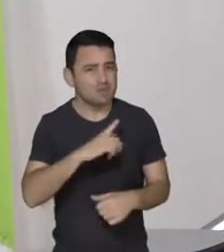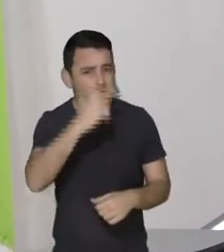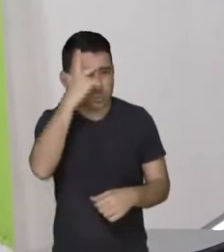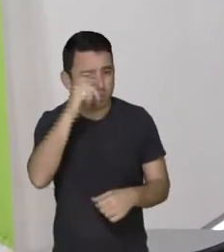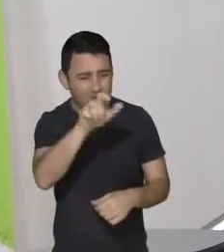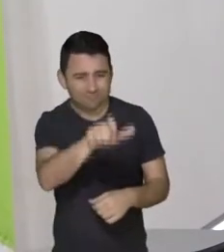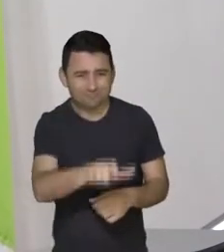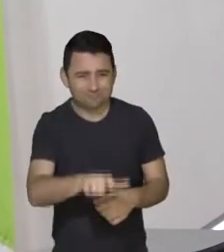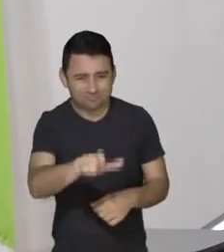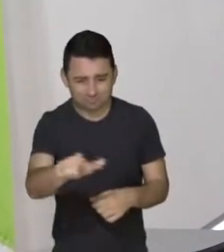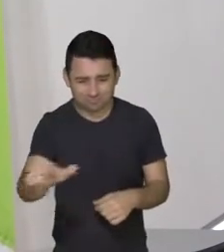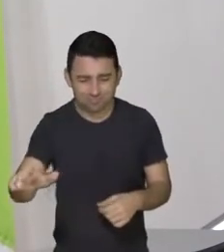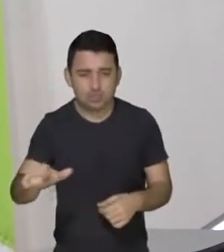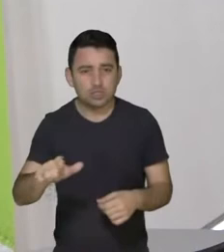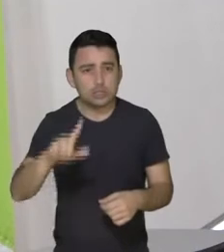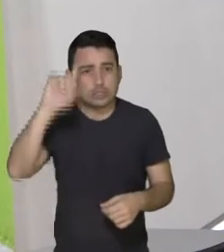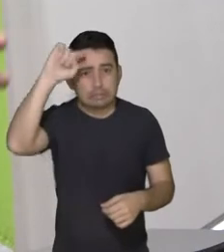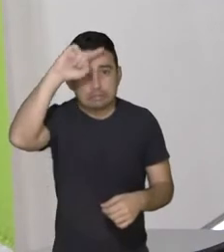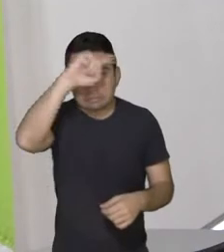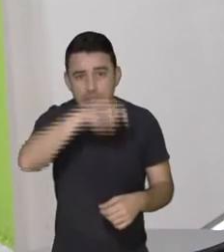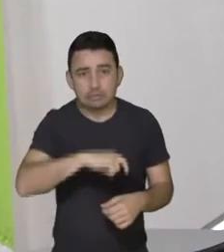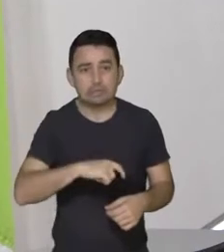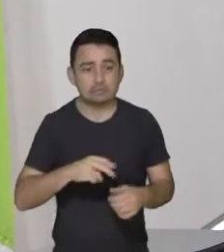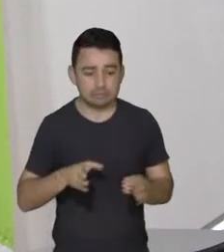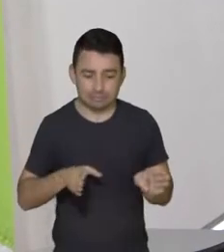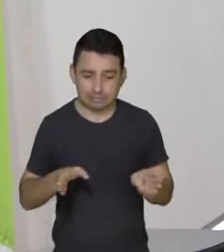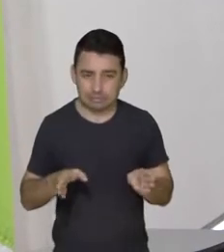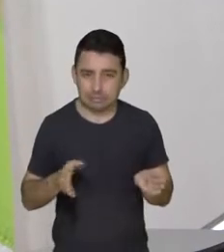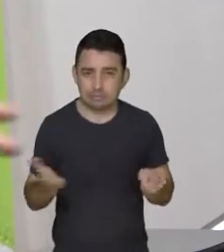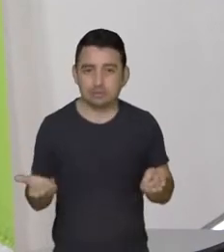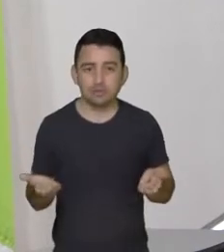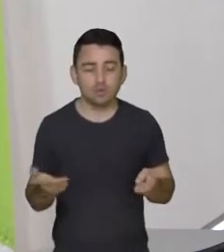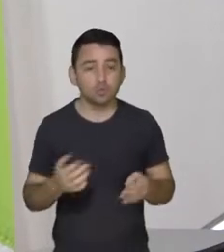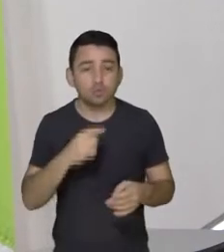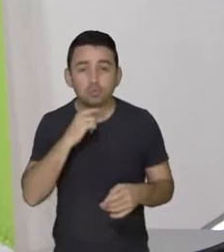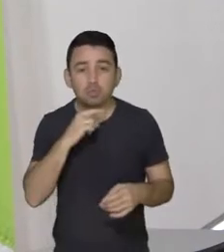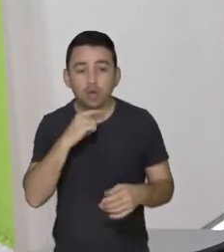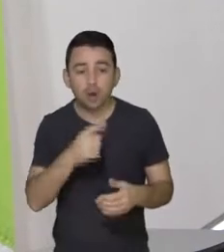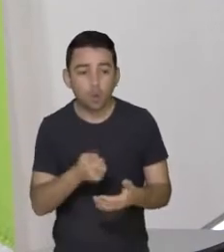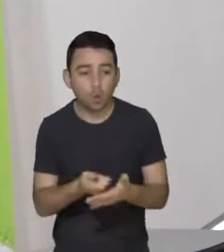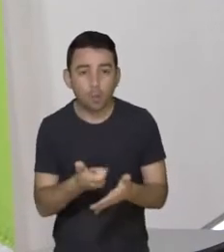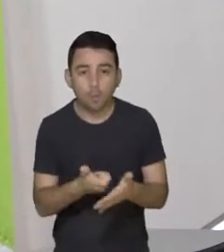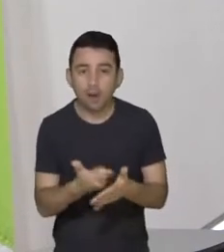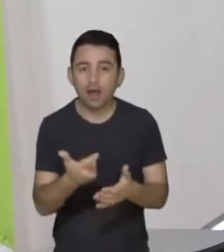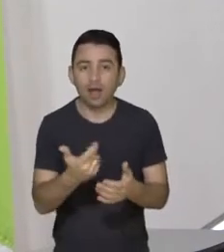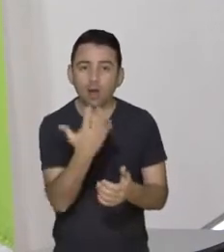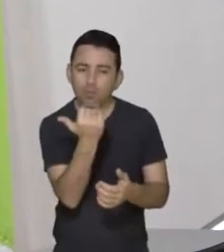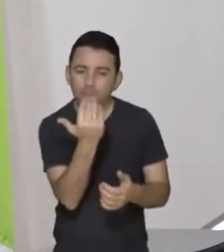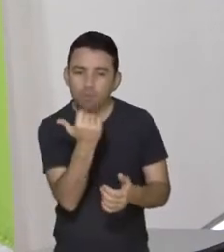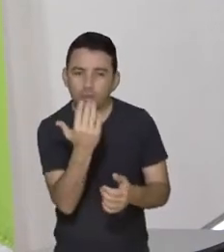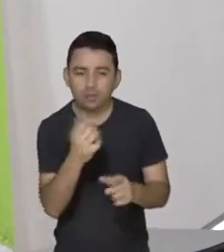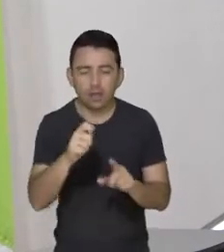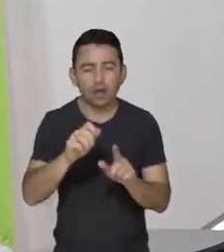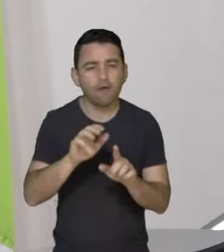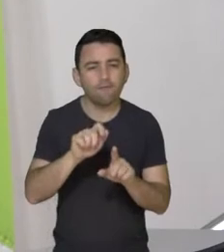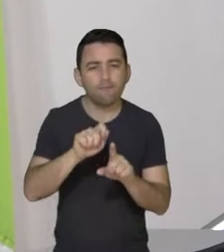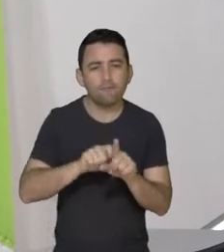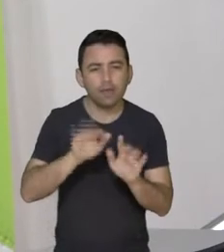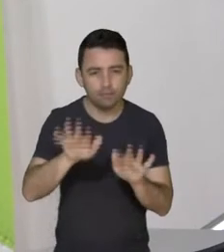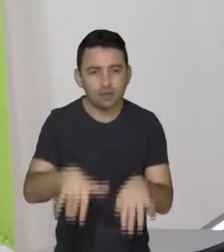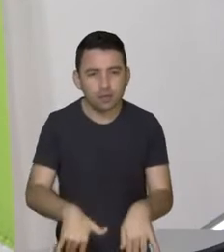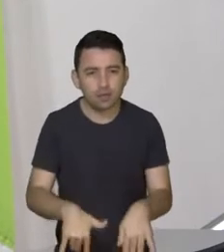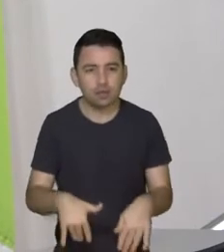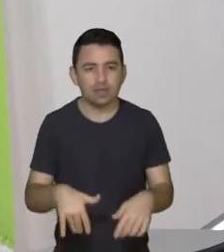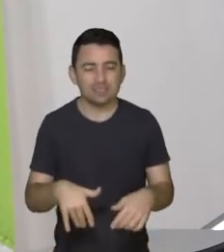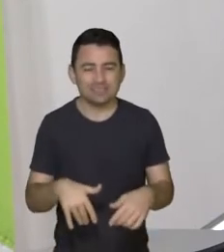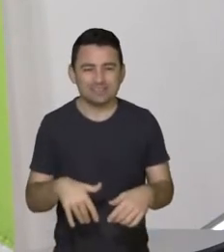difíceis gente que não tem como comprar sua comida no final do mês gente que espreme